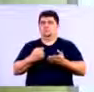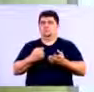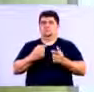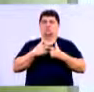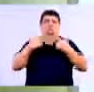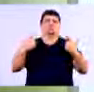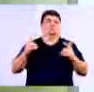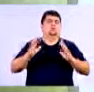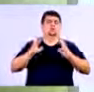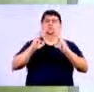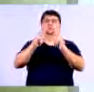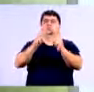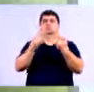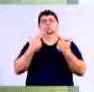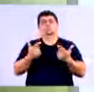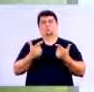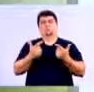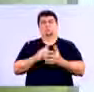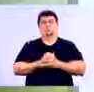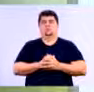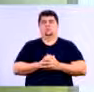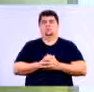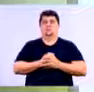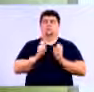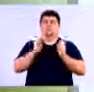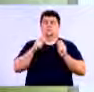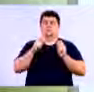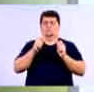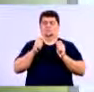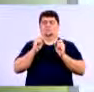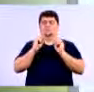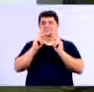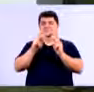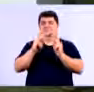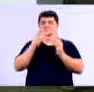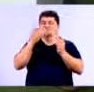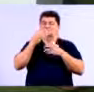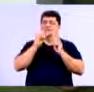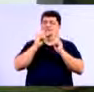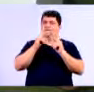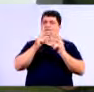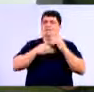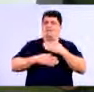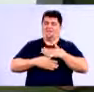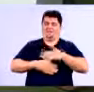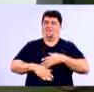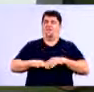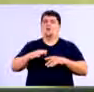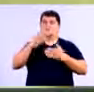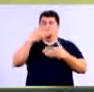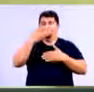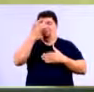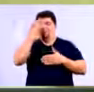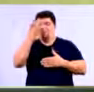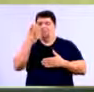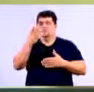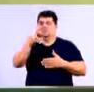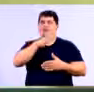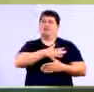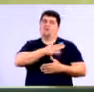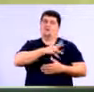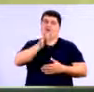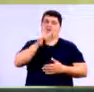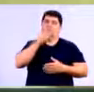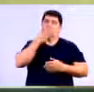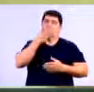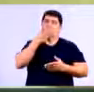sucesso, tudo de bom e dizer que vai dar tudo certo. Vai dar tudo professora? certo. Vocês vão ficar bem satisfeitos com a avaliação, acredito. Foi um